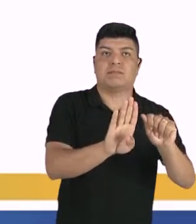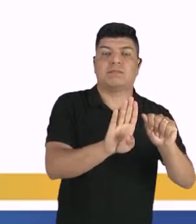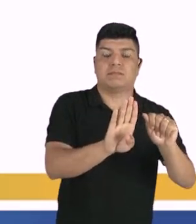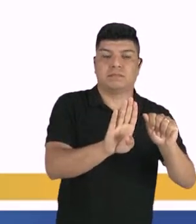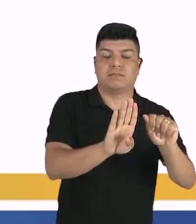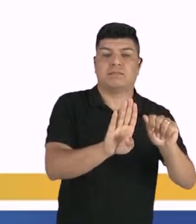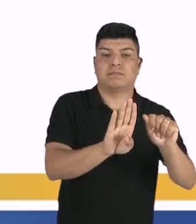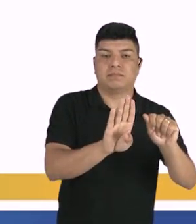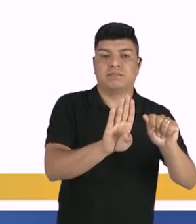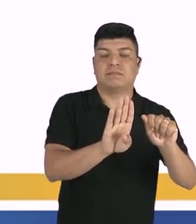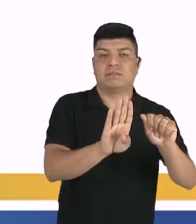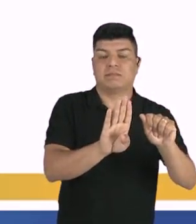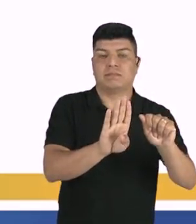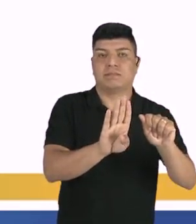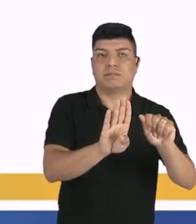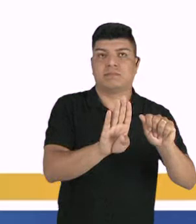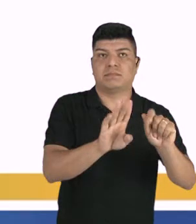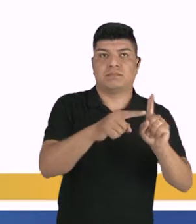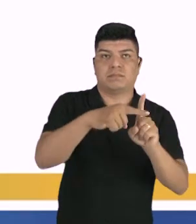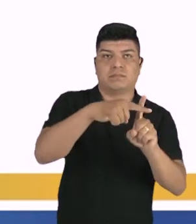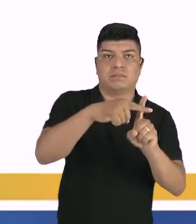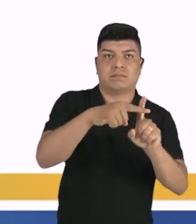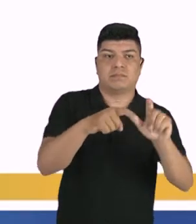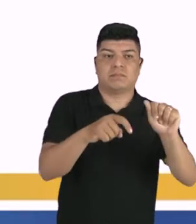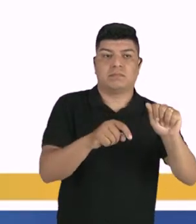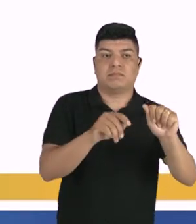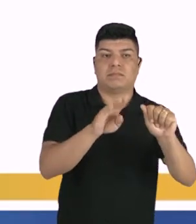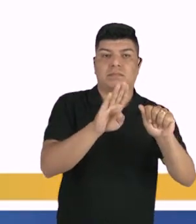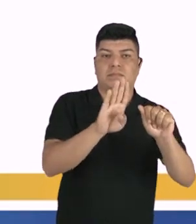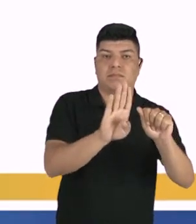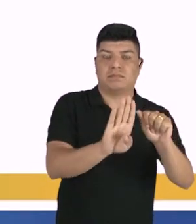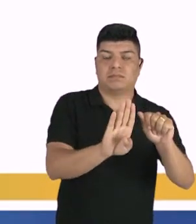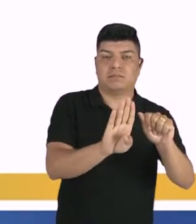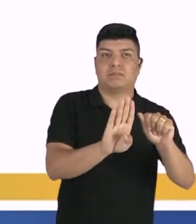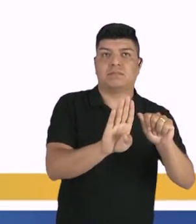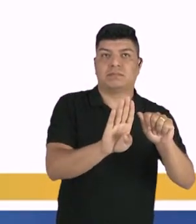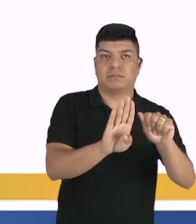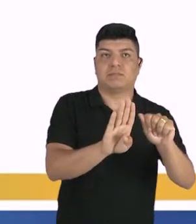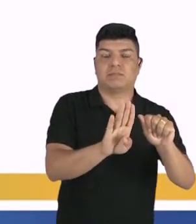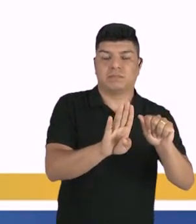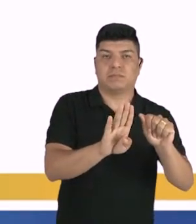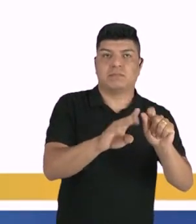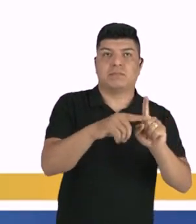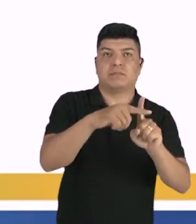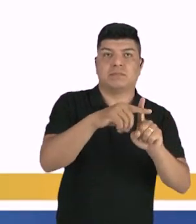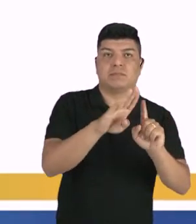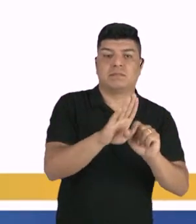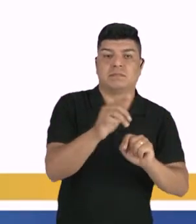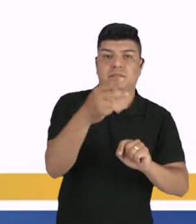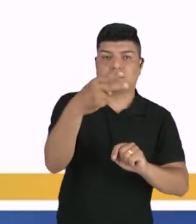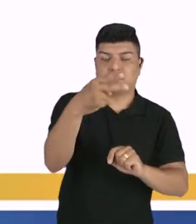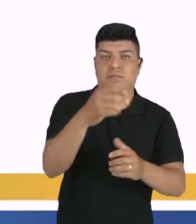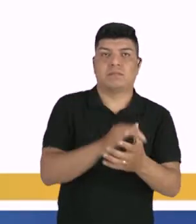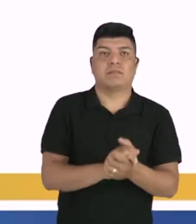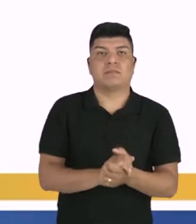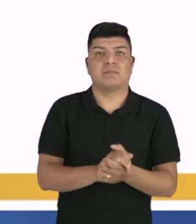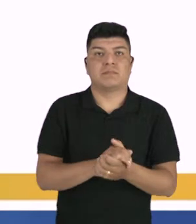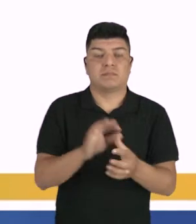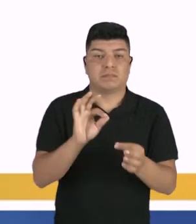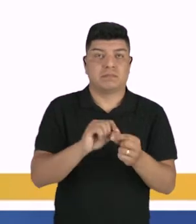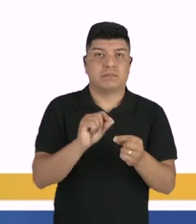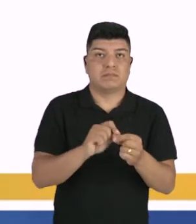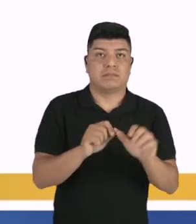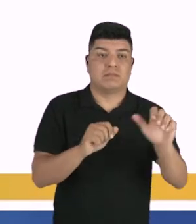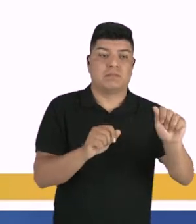retângulos, que juntas dão 2 vezes AB, mais a área do quadradozinho de lado B. Quando você executa essa soma aí,